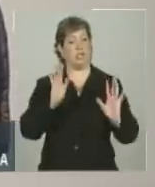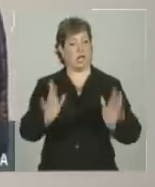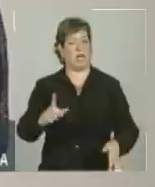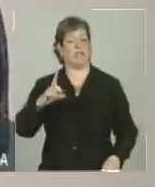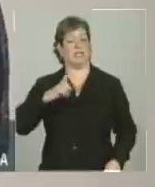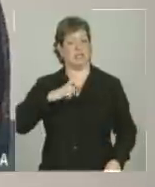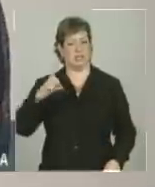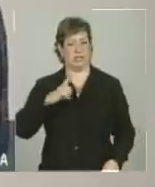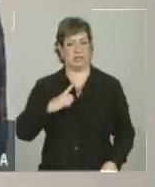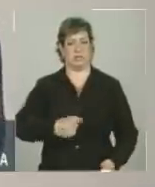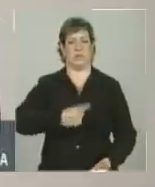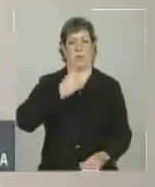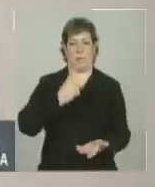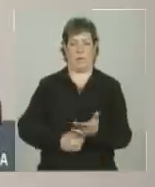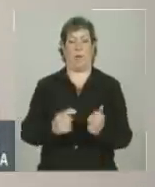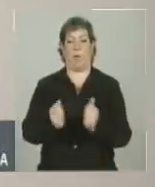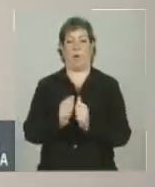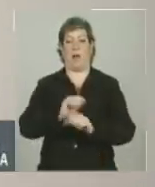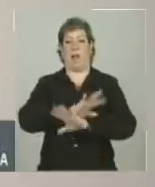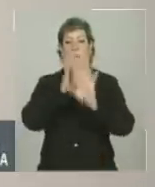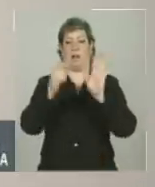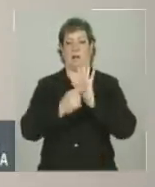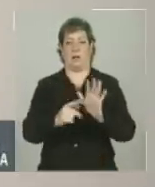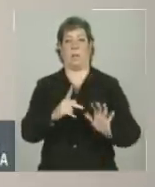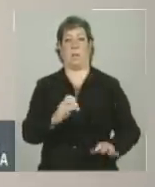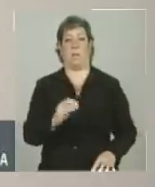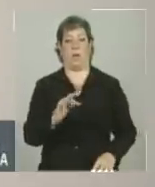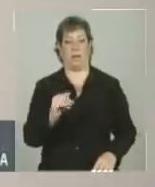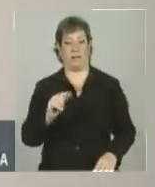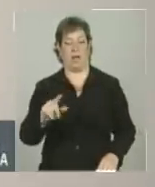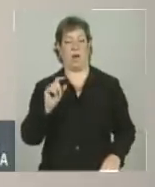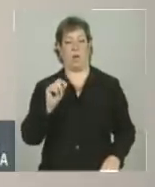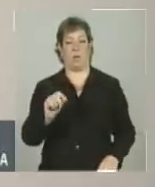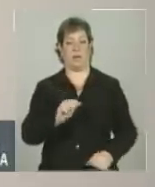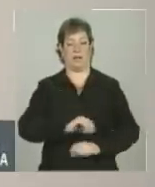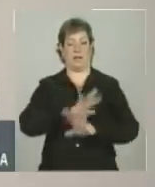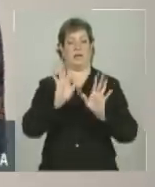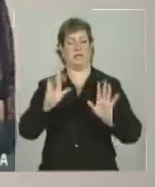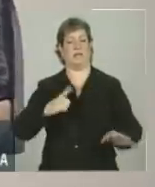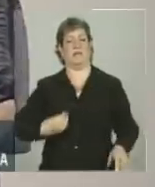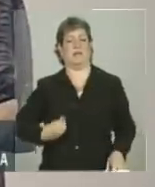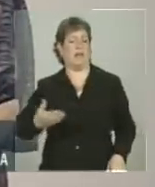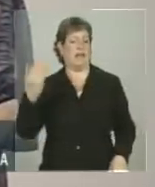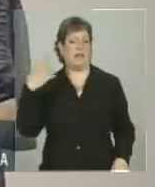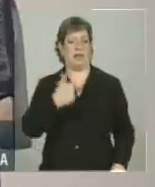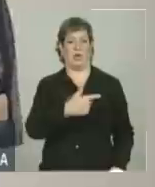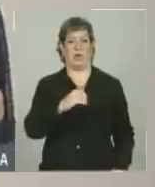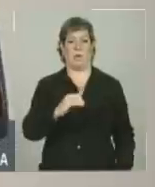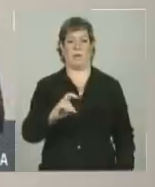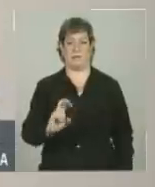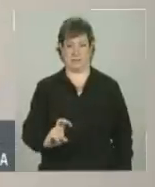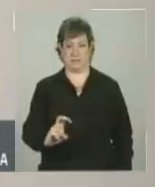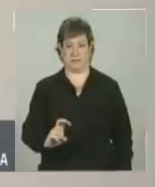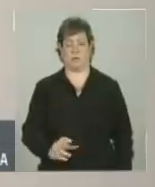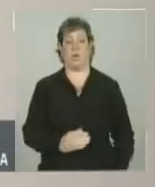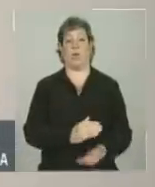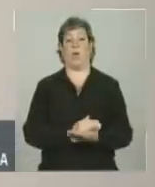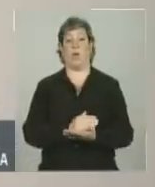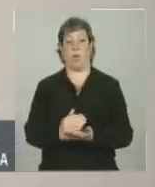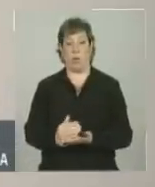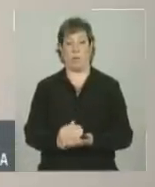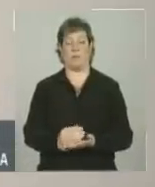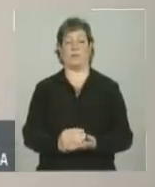com a transparência. Nosso portal da transparência está em vigor desde 2005. Começamos